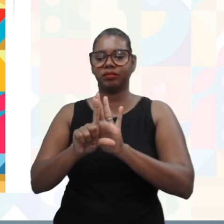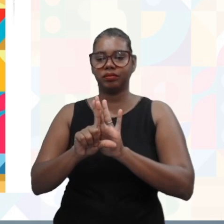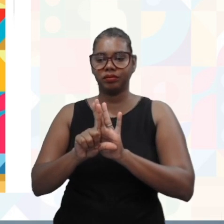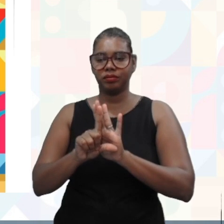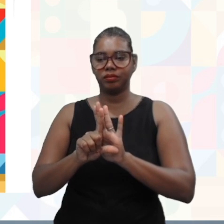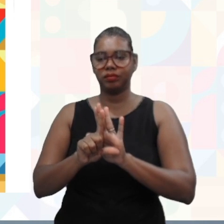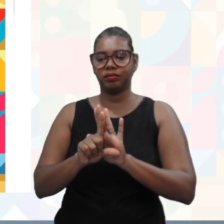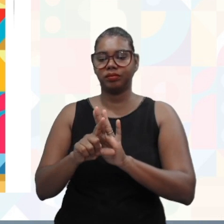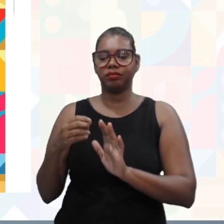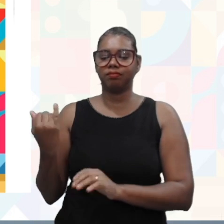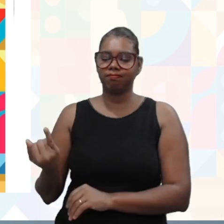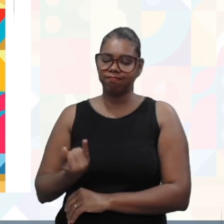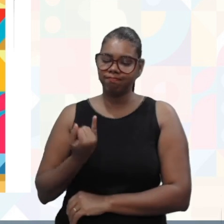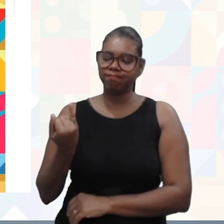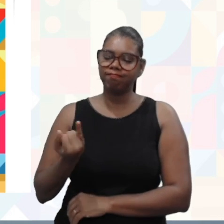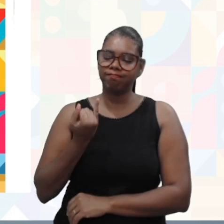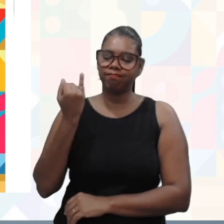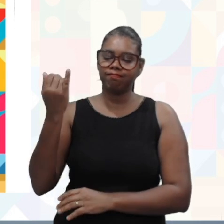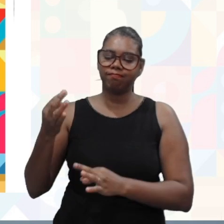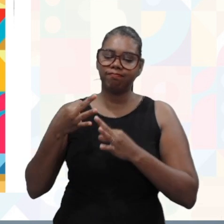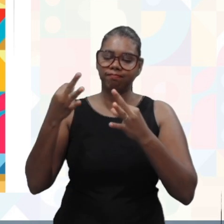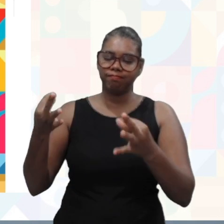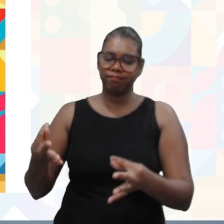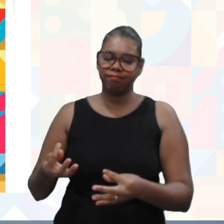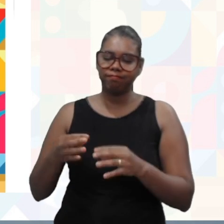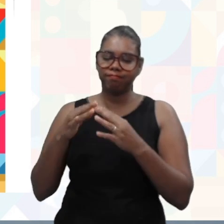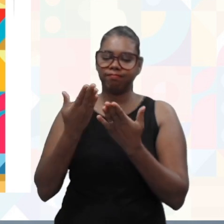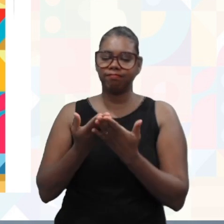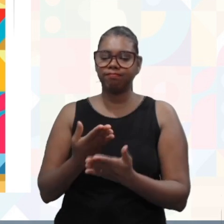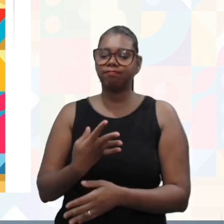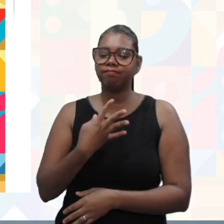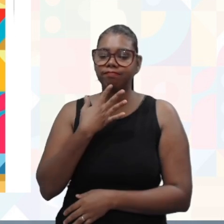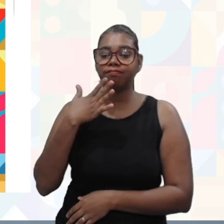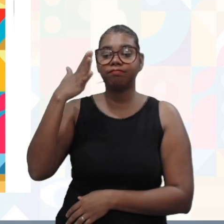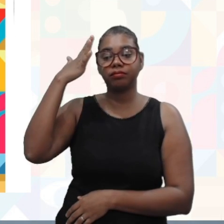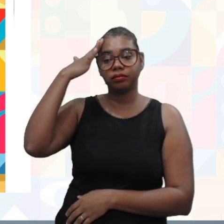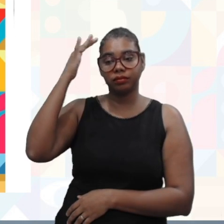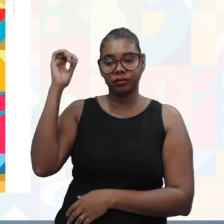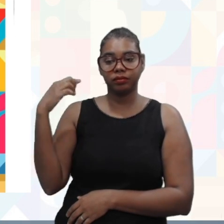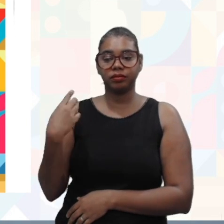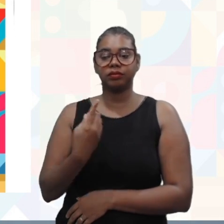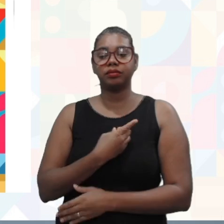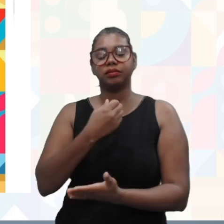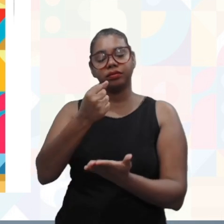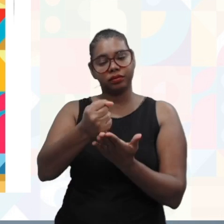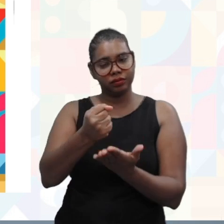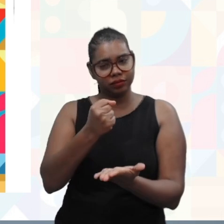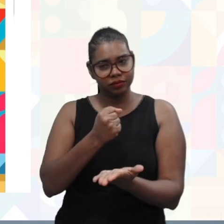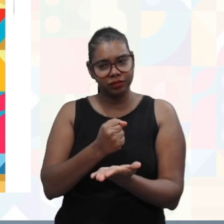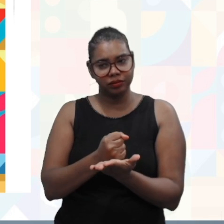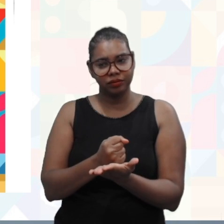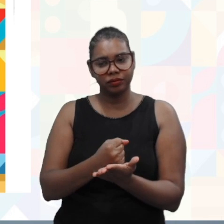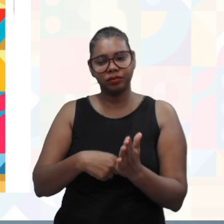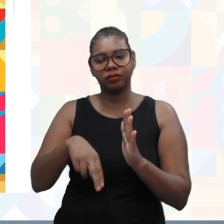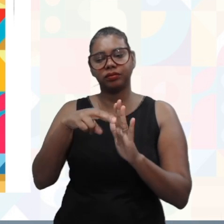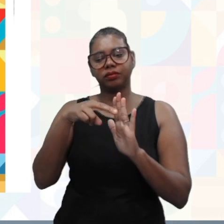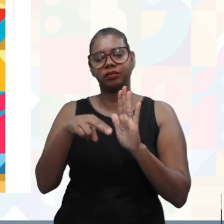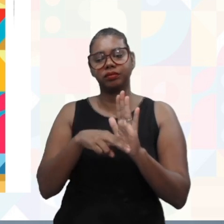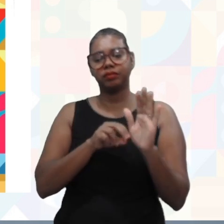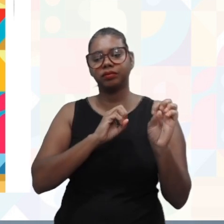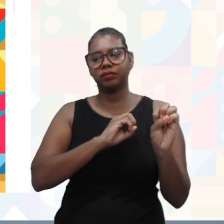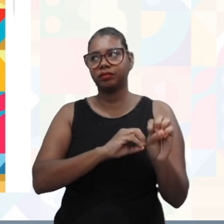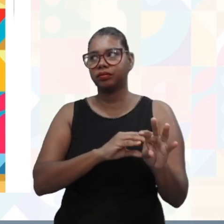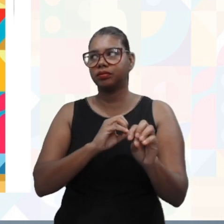de extrema importância que todo o corpo conheça os nossos documentos, as nossas normas